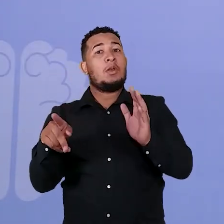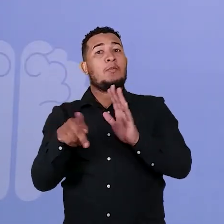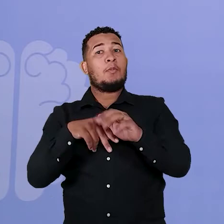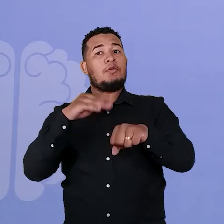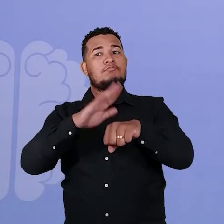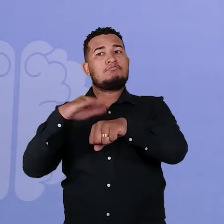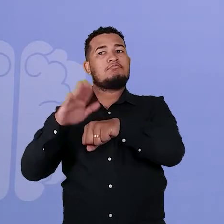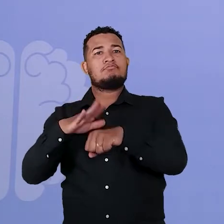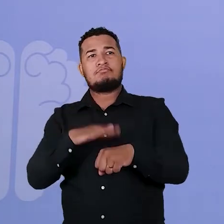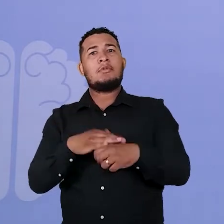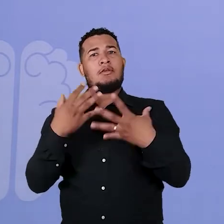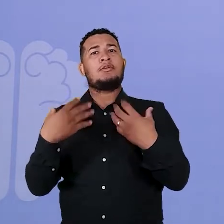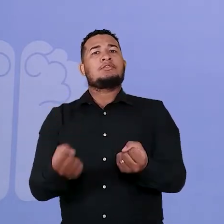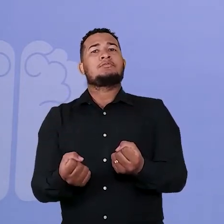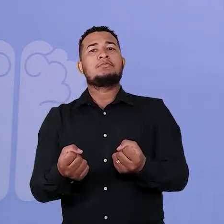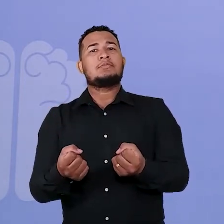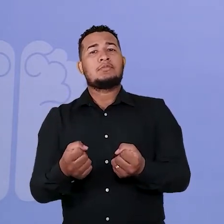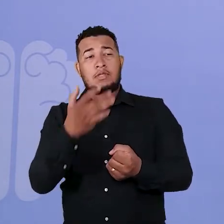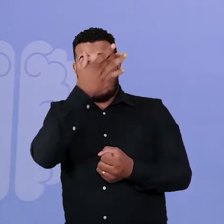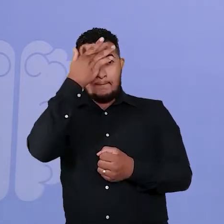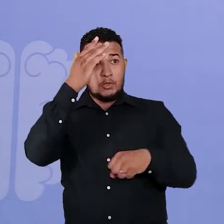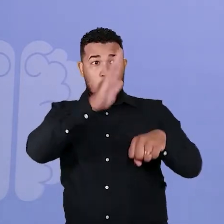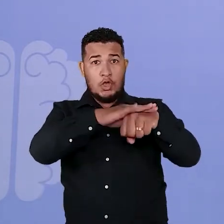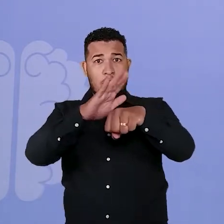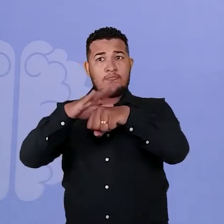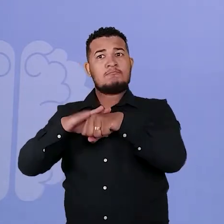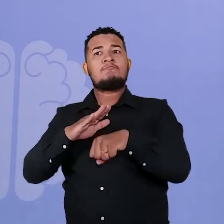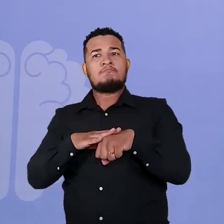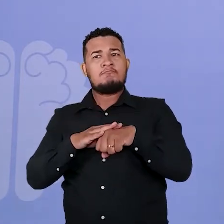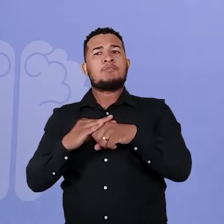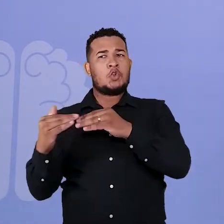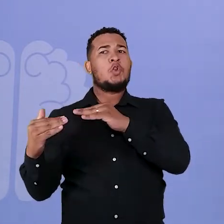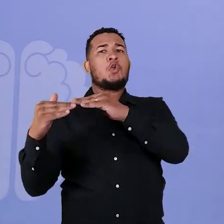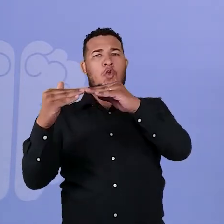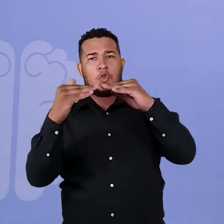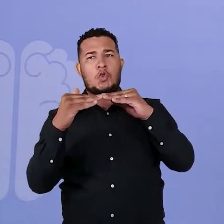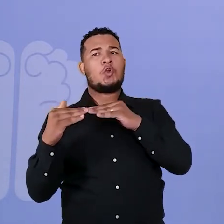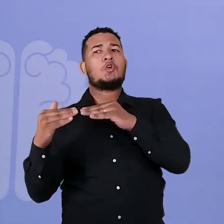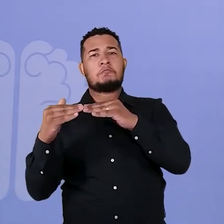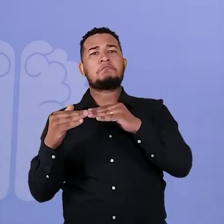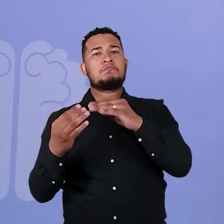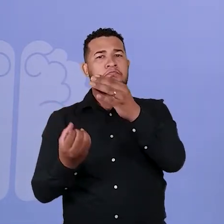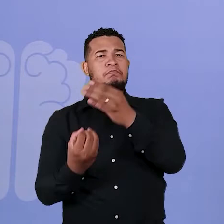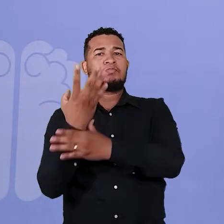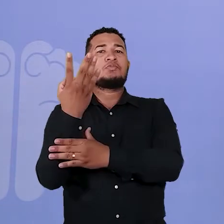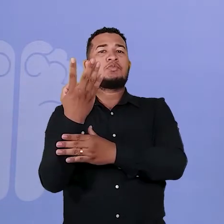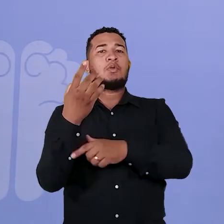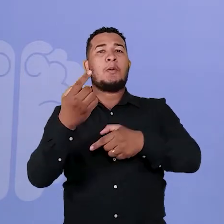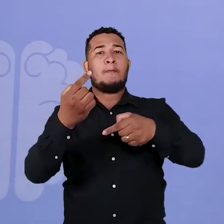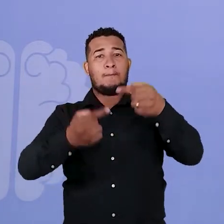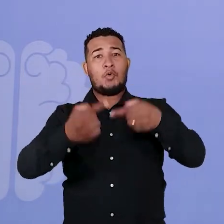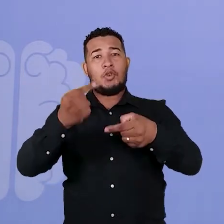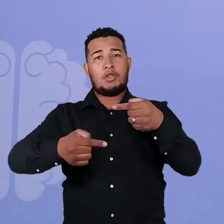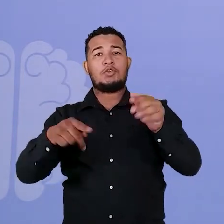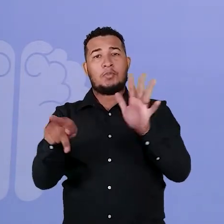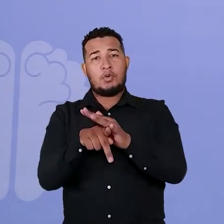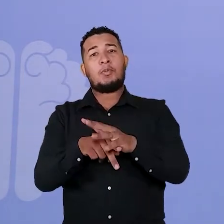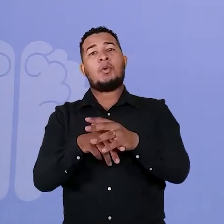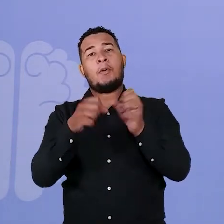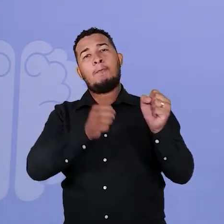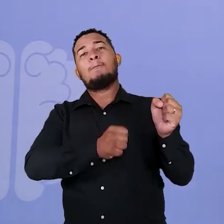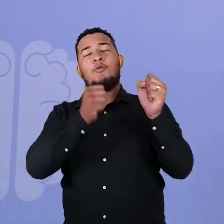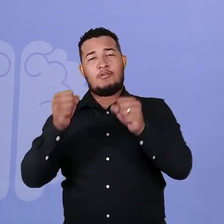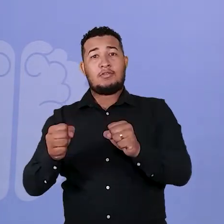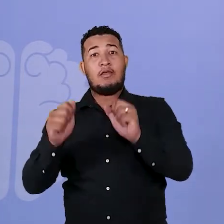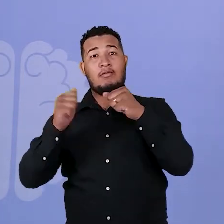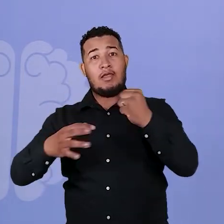criada através do consentimento, que as pessoas consentem com a criação de um